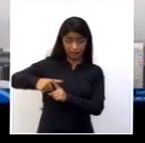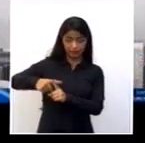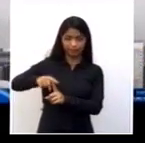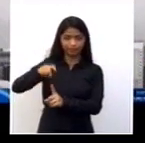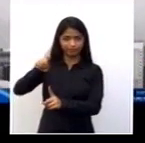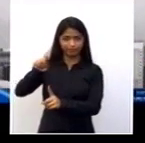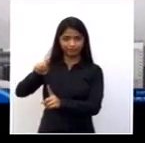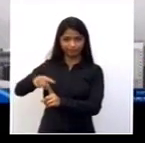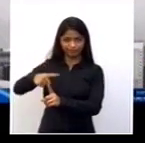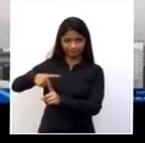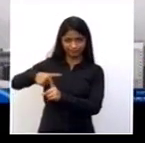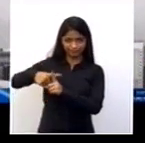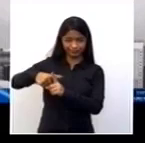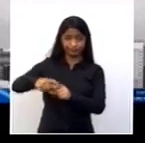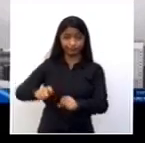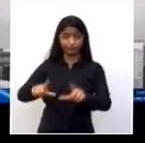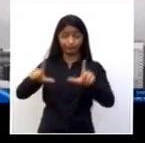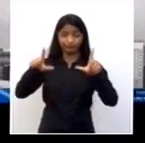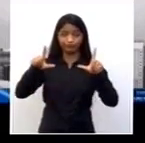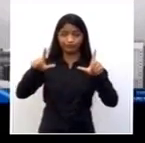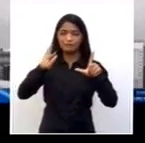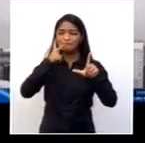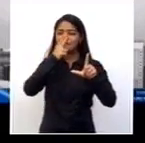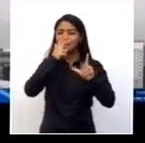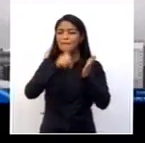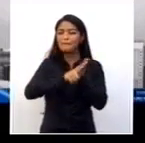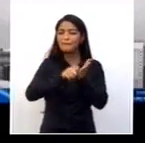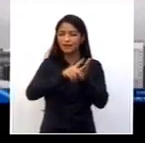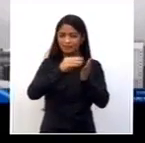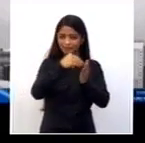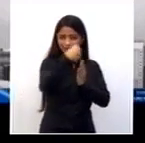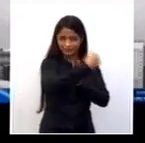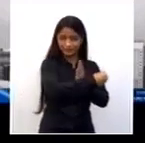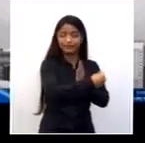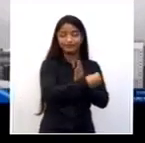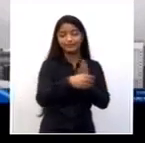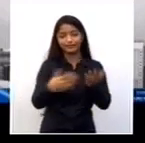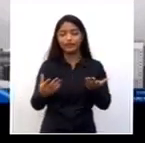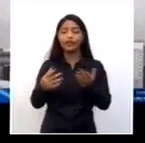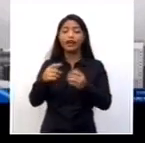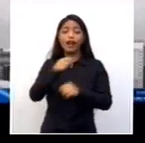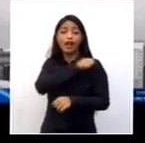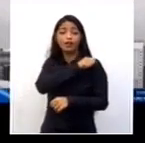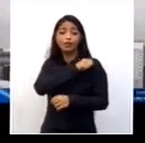publicação dele. Tá vendo que parece um post-it? Aí ele vai colocar o título.